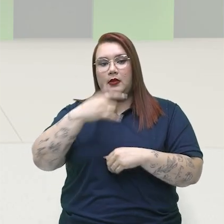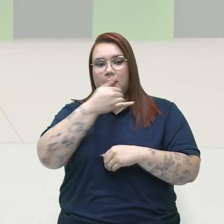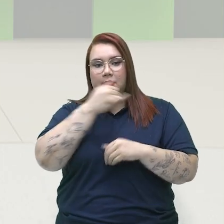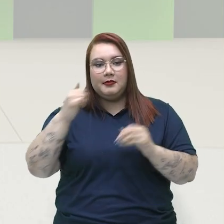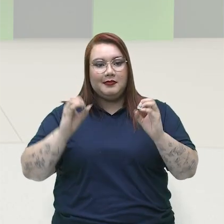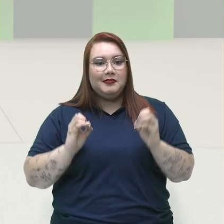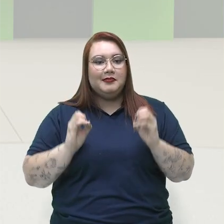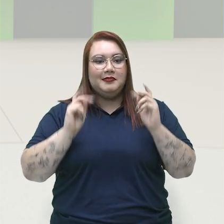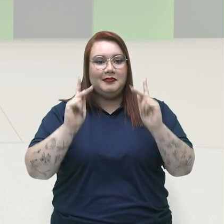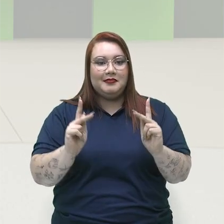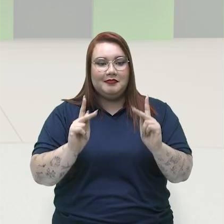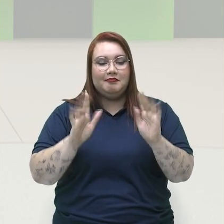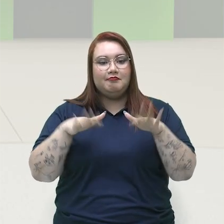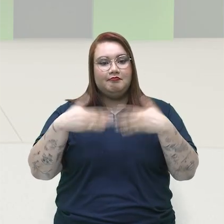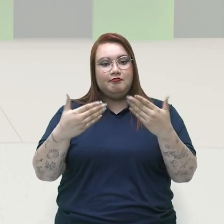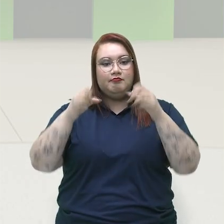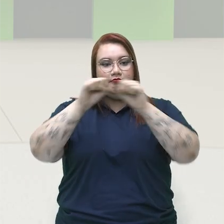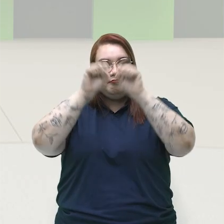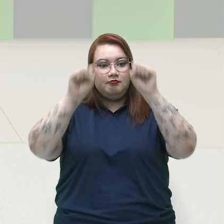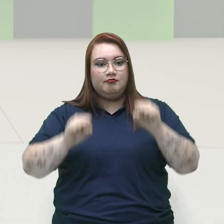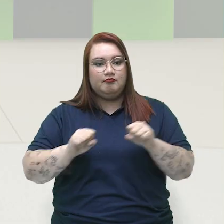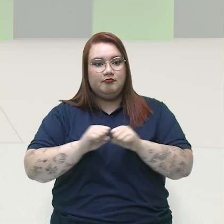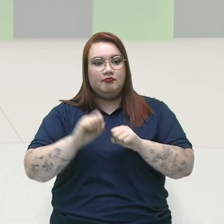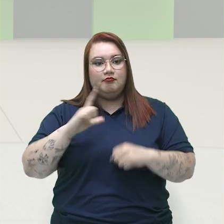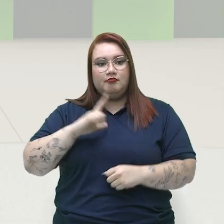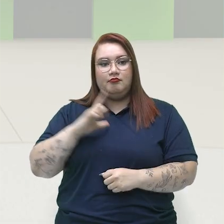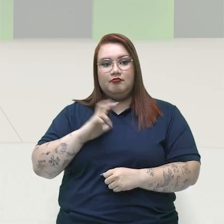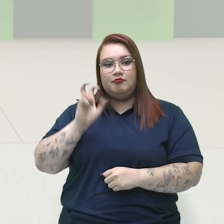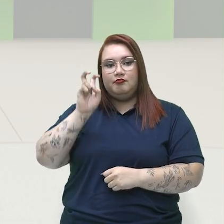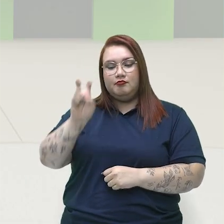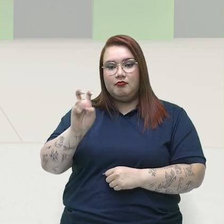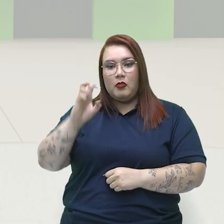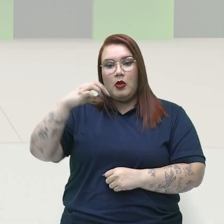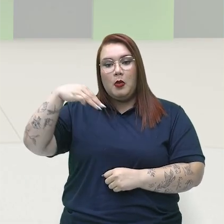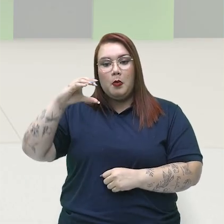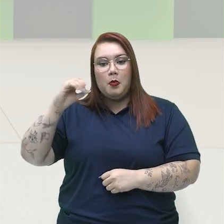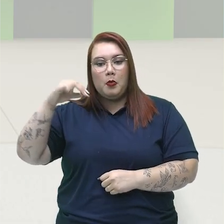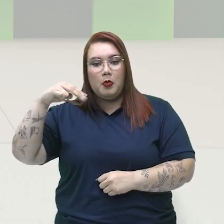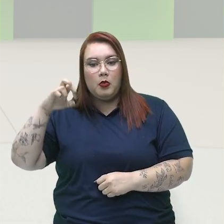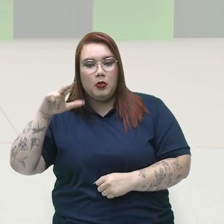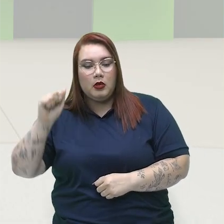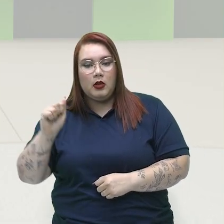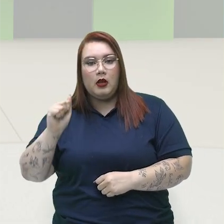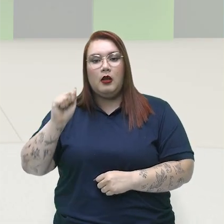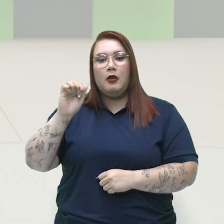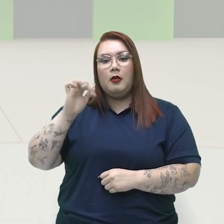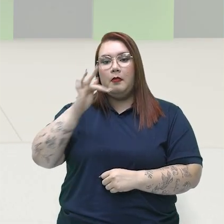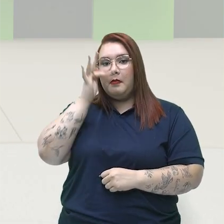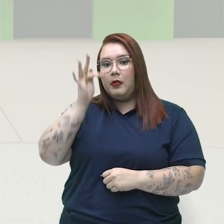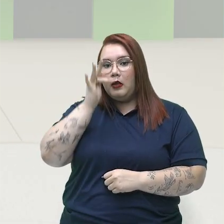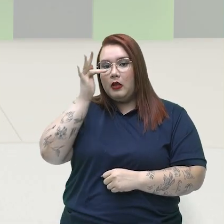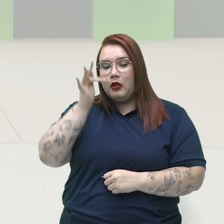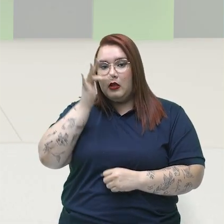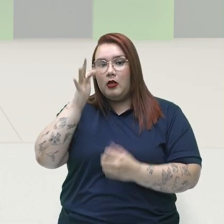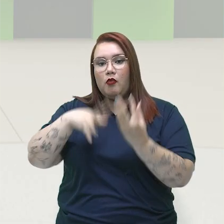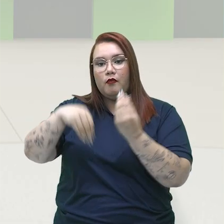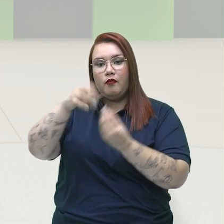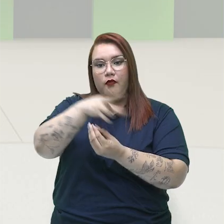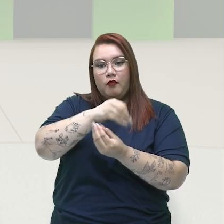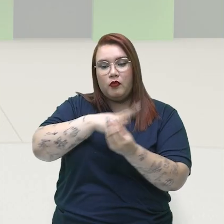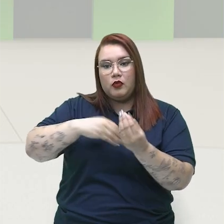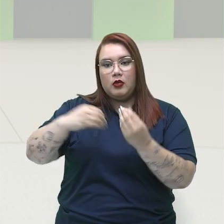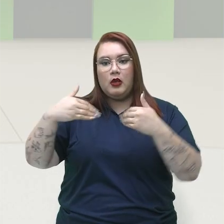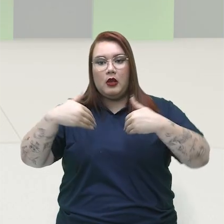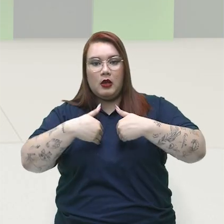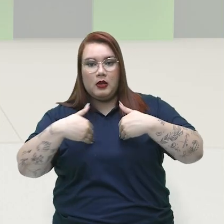tá certo? Então, o sistema de classificação em 5 reinos: Monera, Plantae, Protista, Fungi e